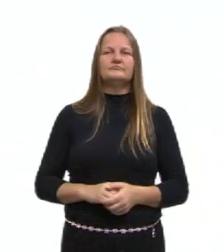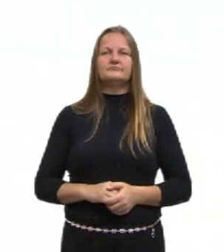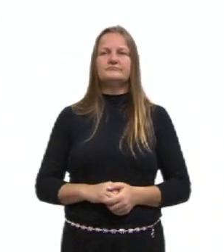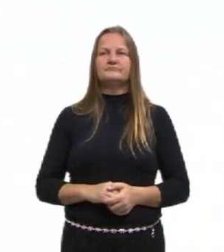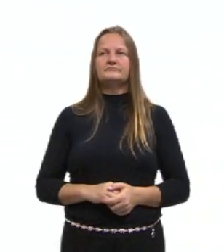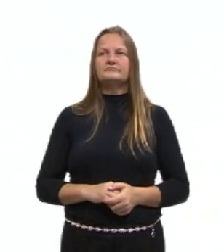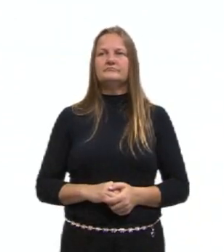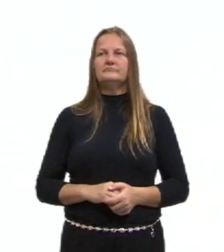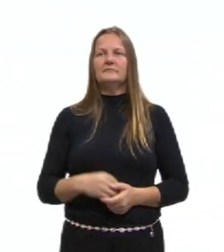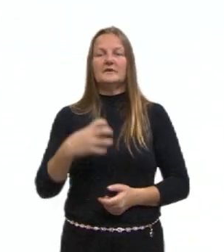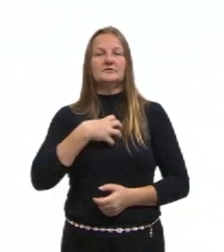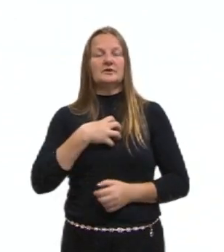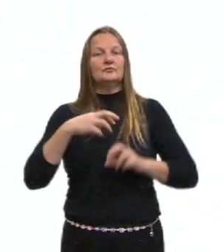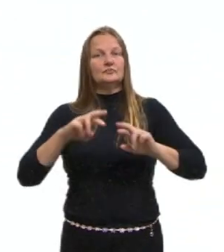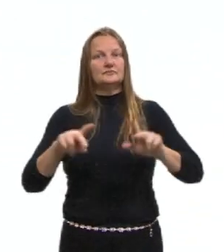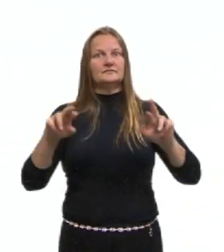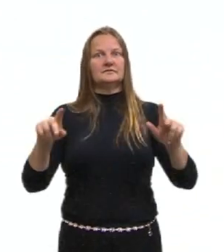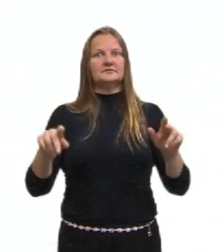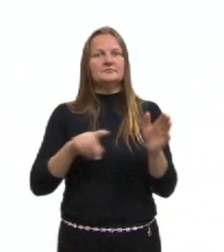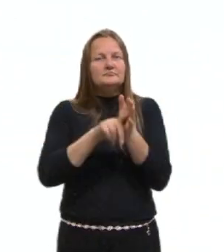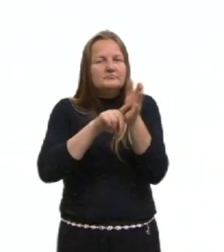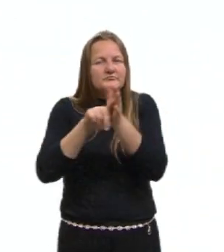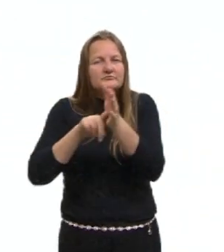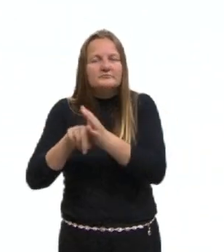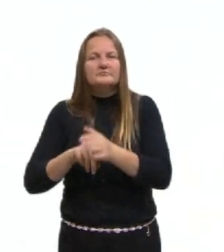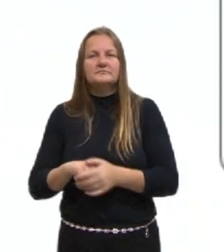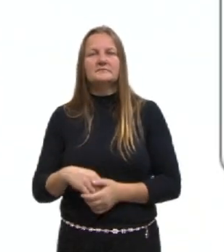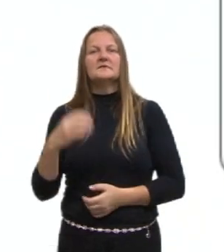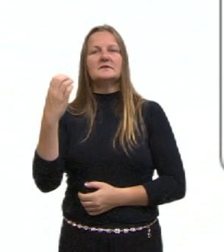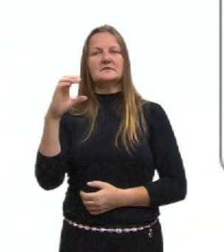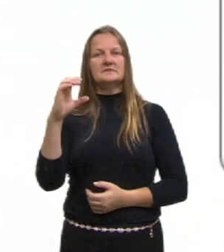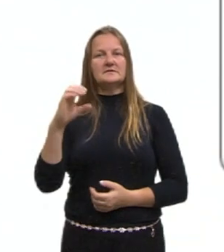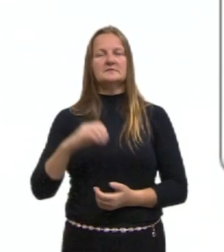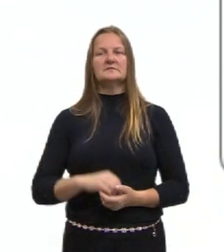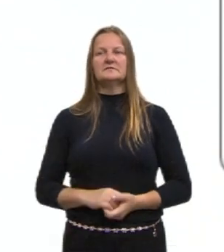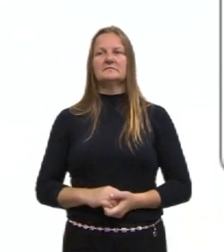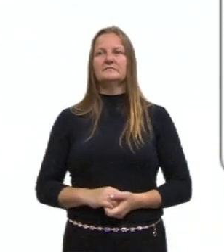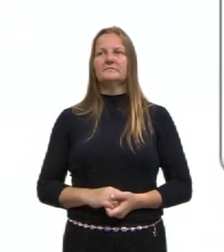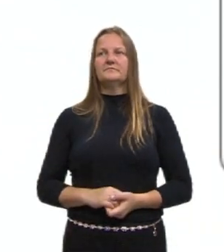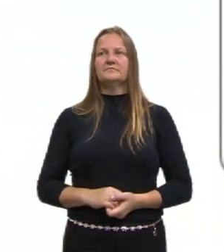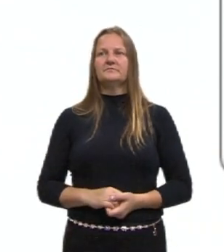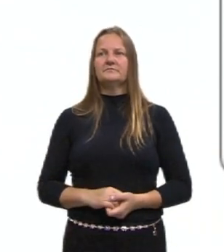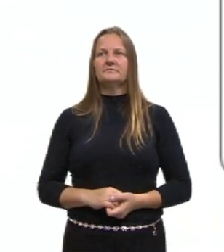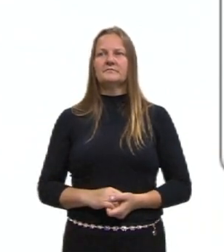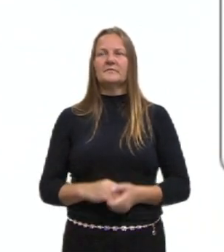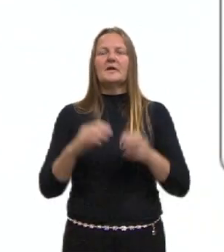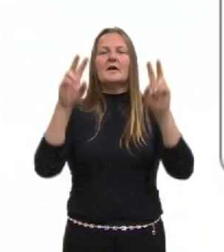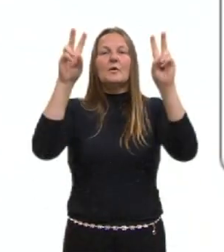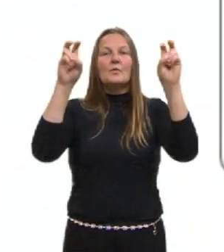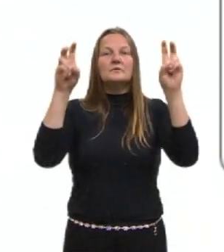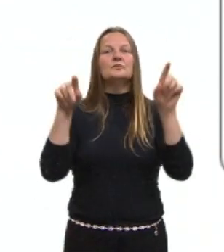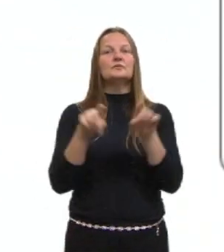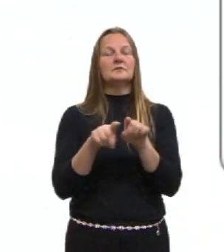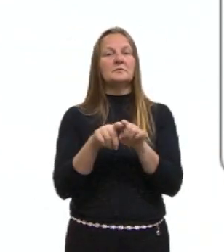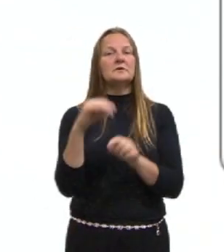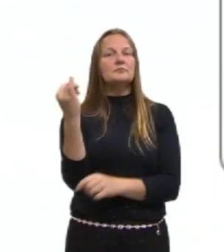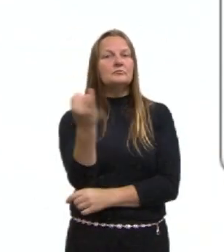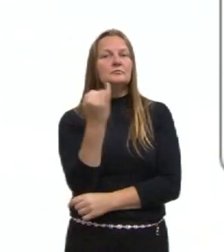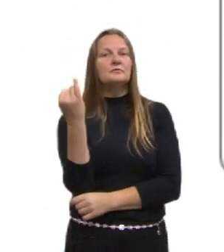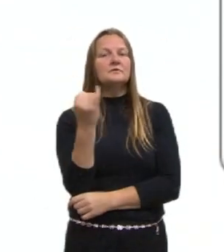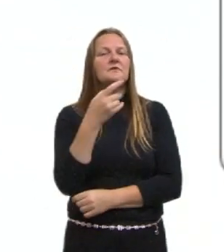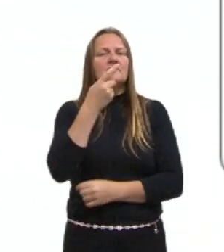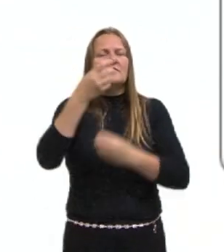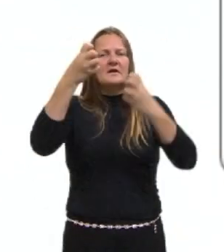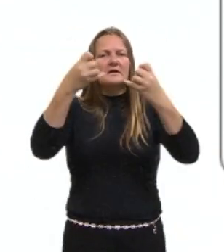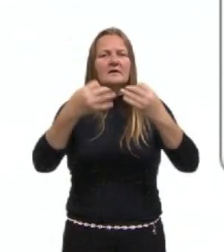certo? Então, jeitos diferentes, né, de fazer pesquisa e ciências. Bom, um assunto também que é importante a gente falar,